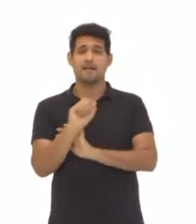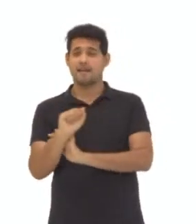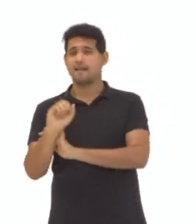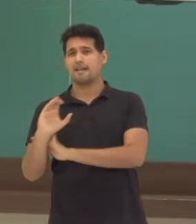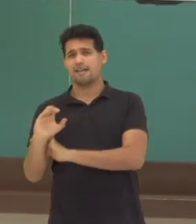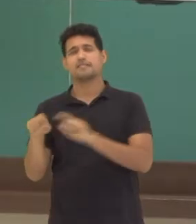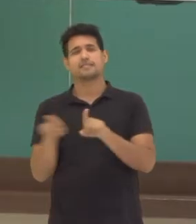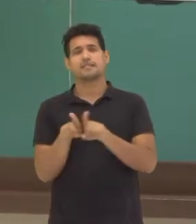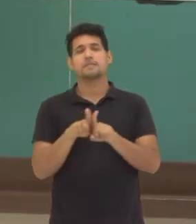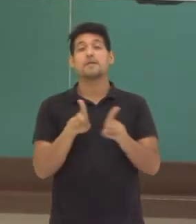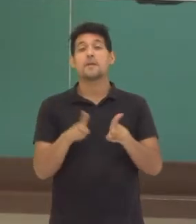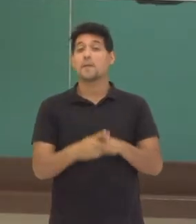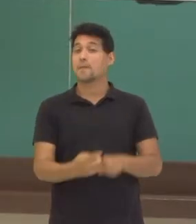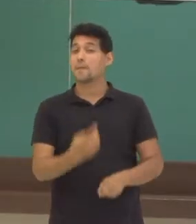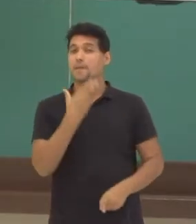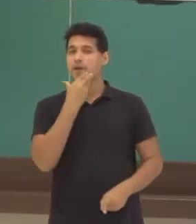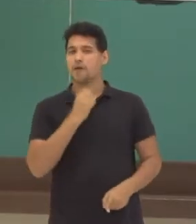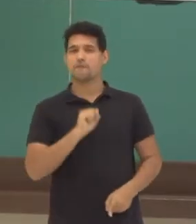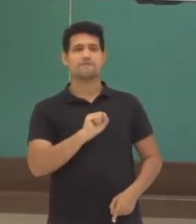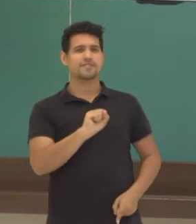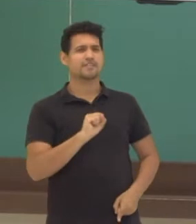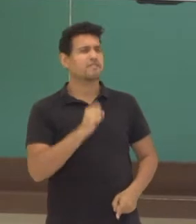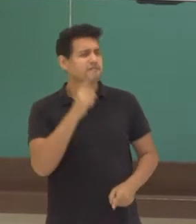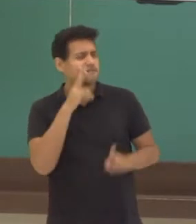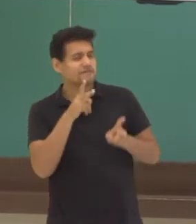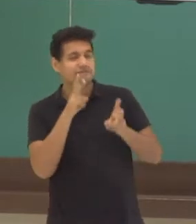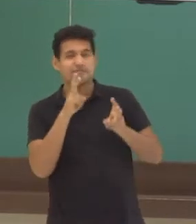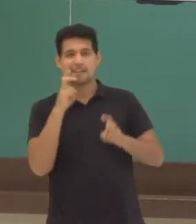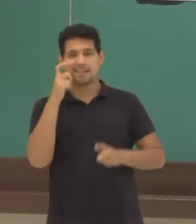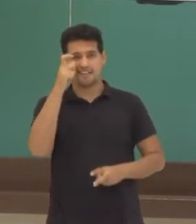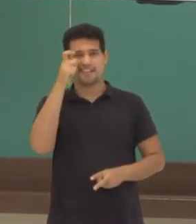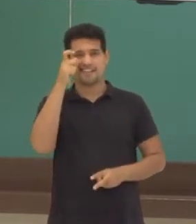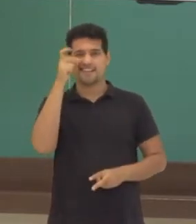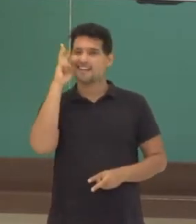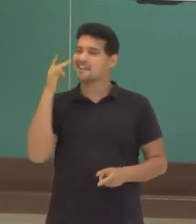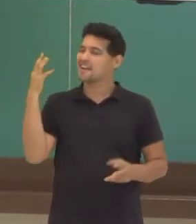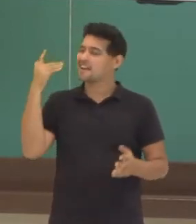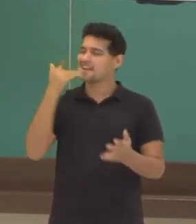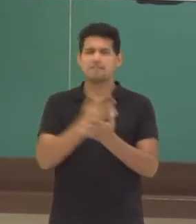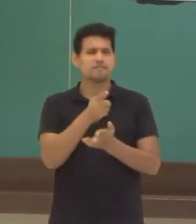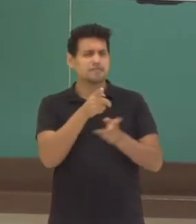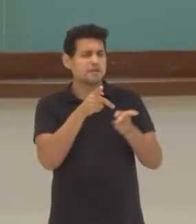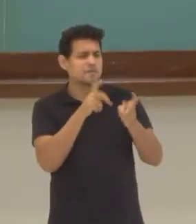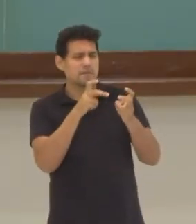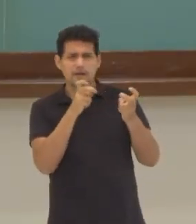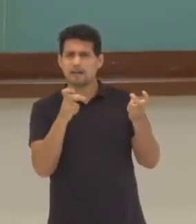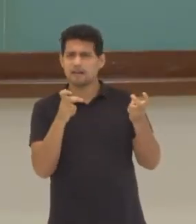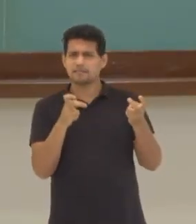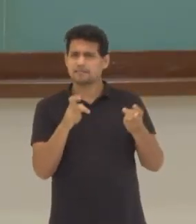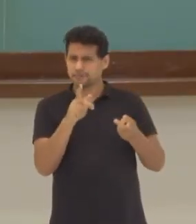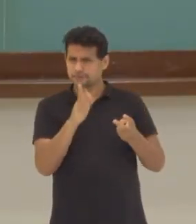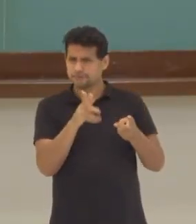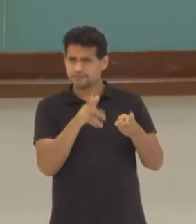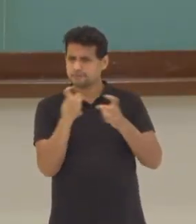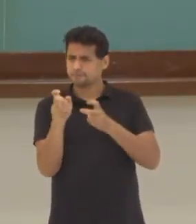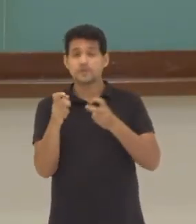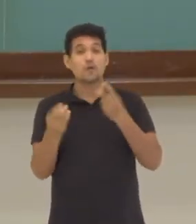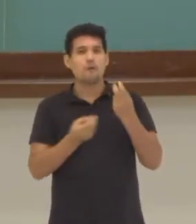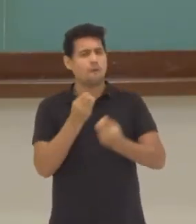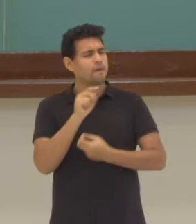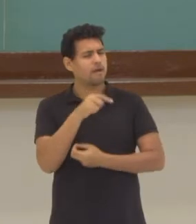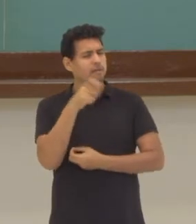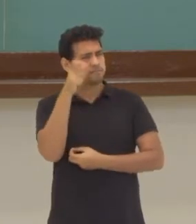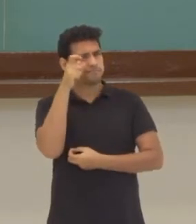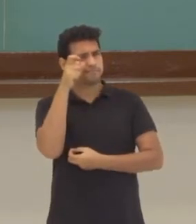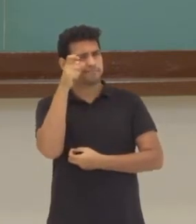Paulo Freire. Olha que interessante esse relato de memórias, né? Você notou aí, você percebeu o quanto